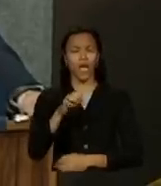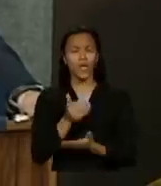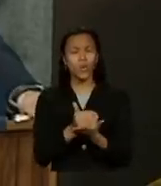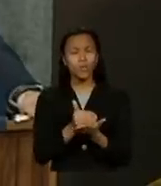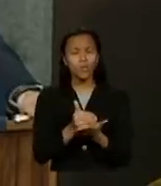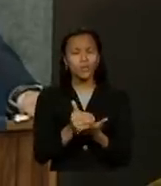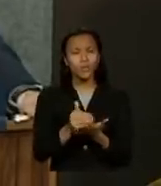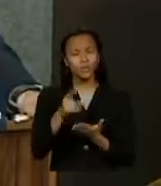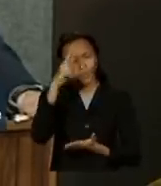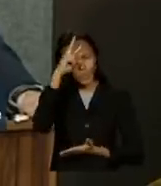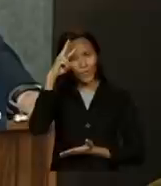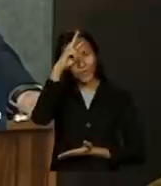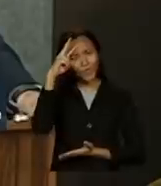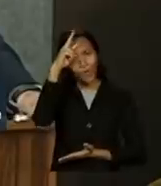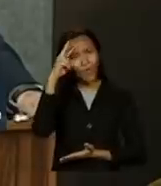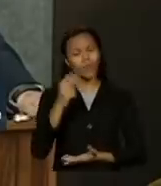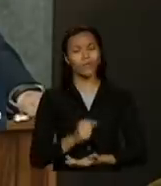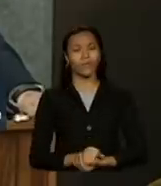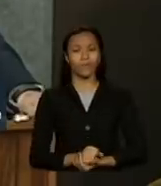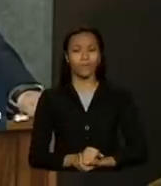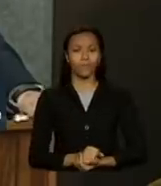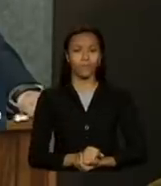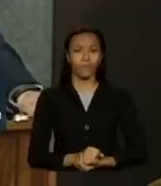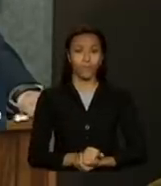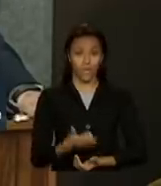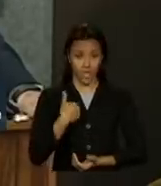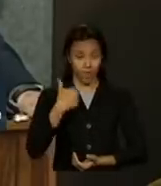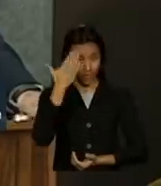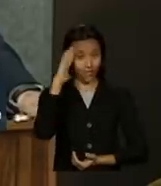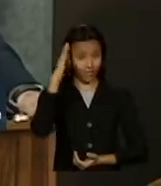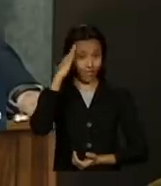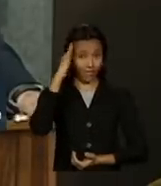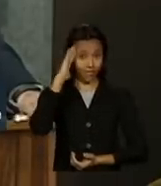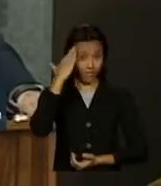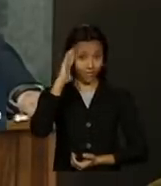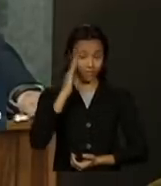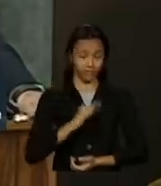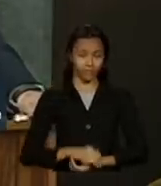né que que no meu entender